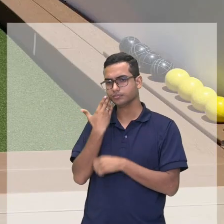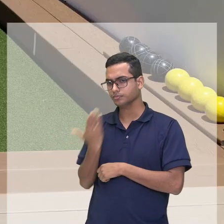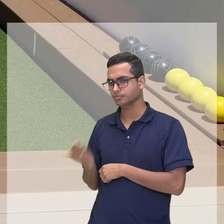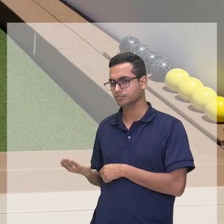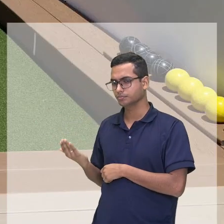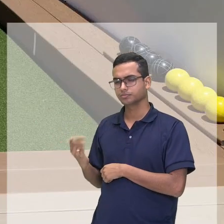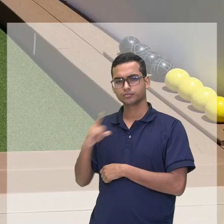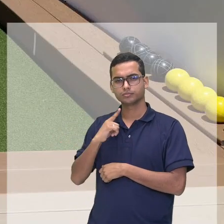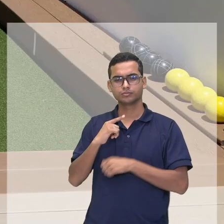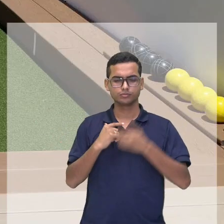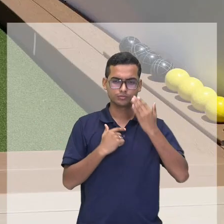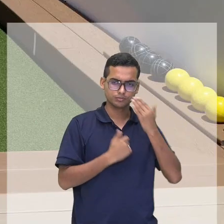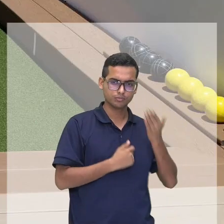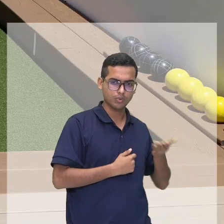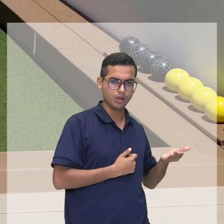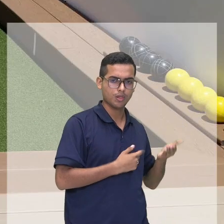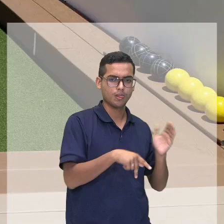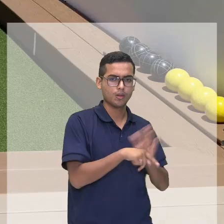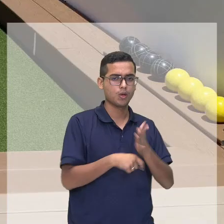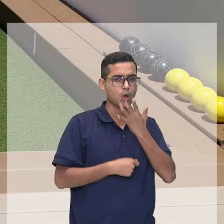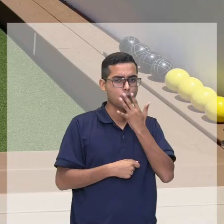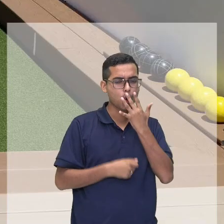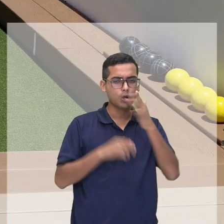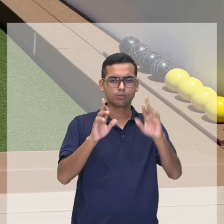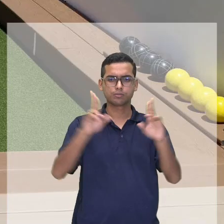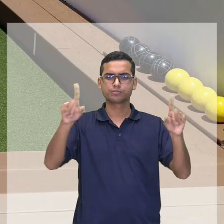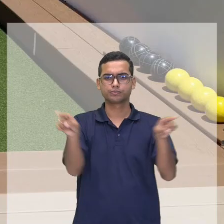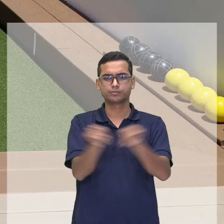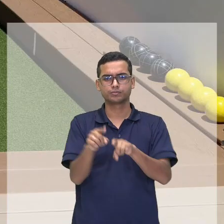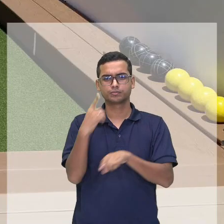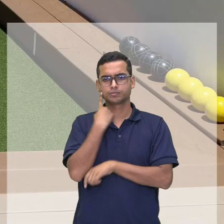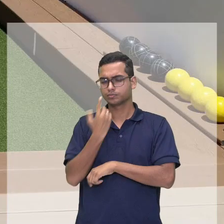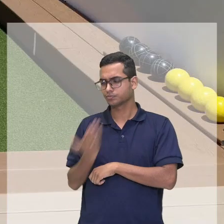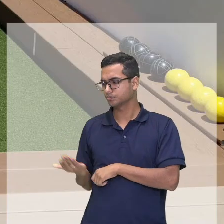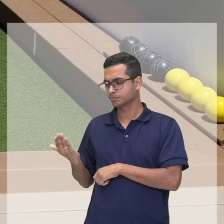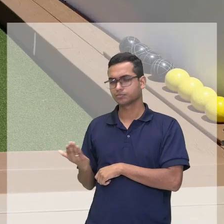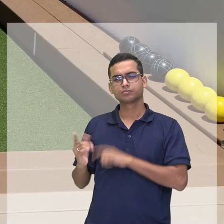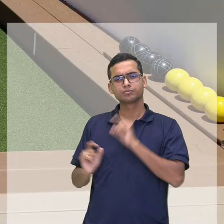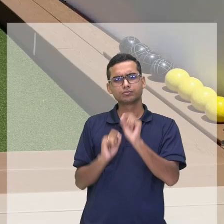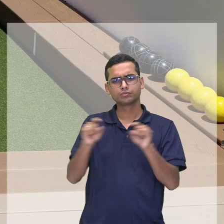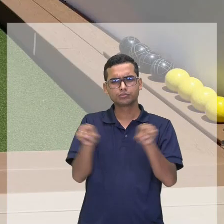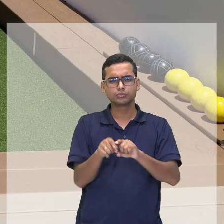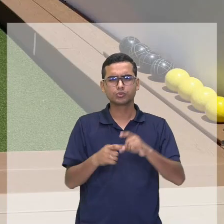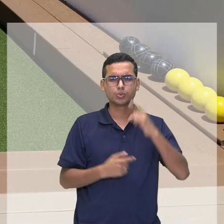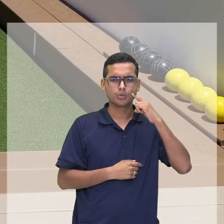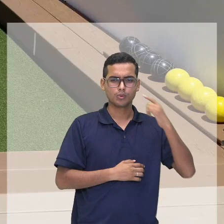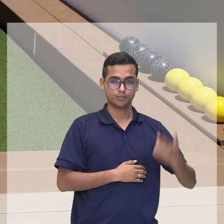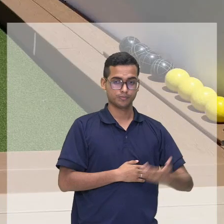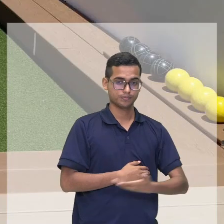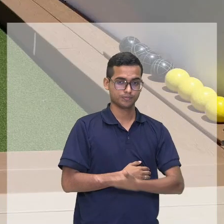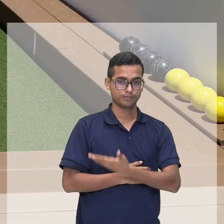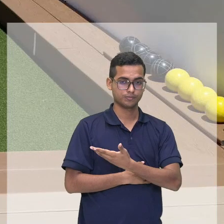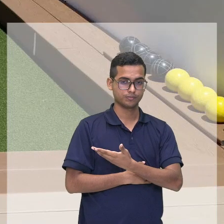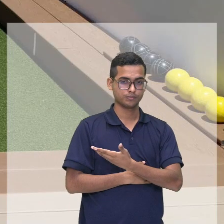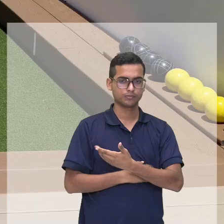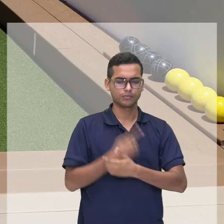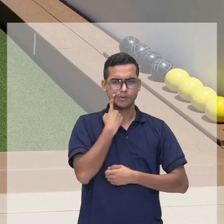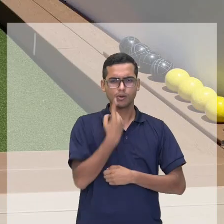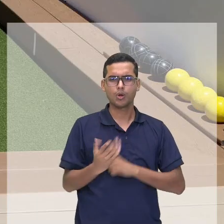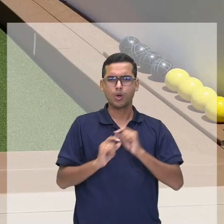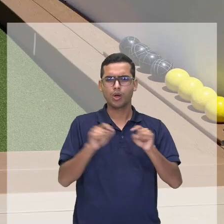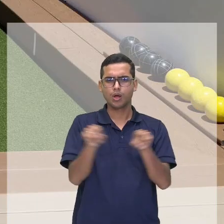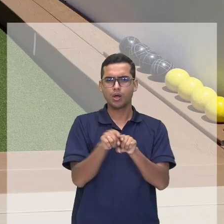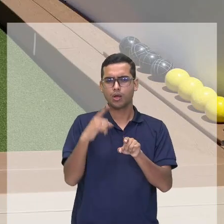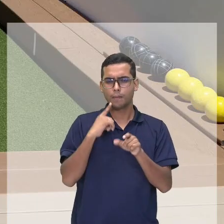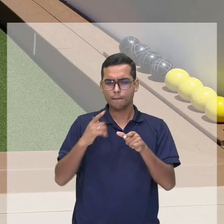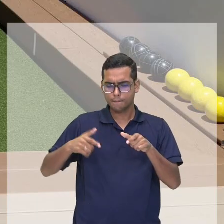cores diferentes, tá bom? Geralmente é jogado, principalmente na bocha adaptada, que é para as pessoas com deficiência, é jogado